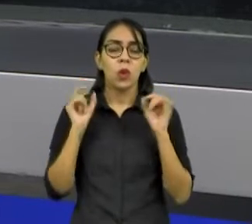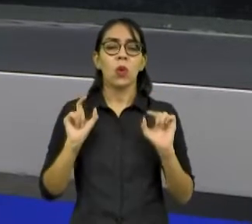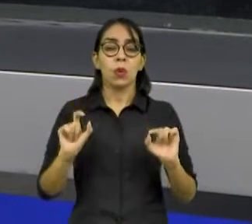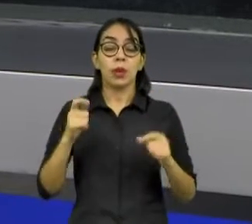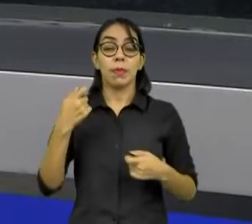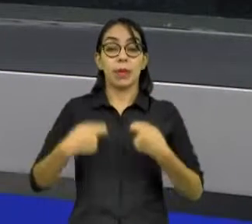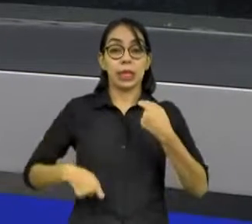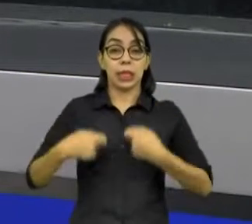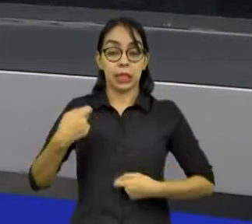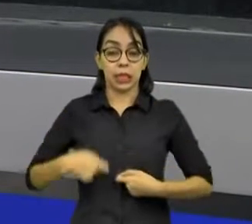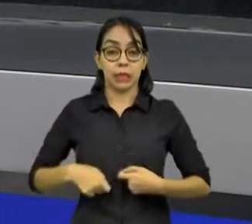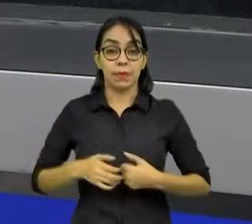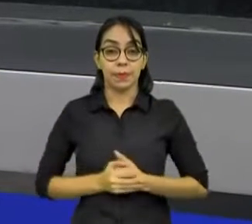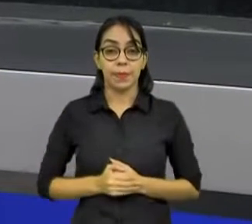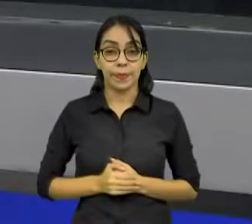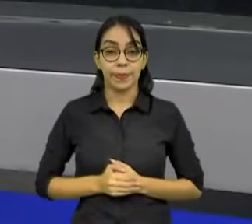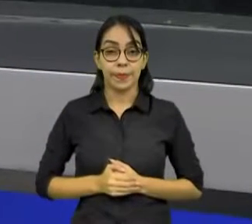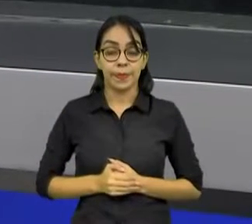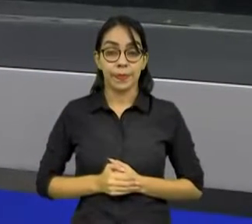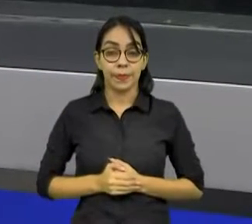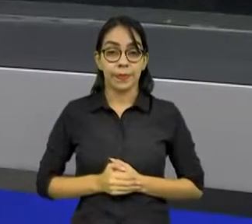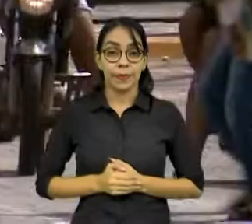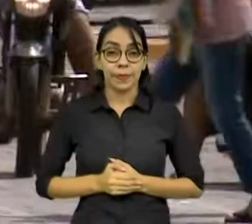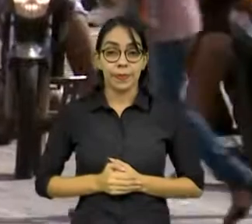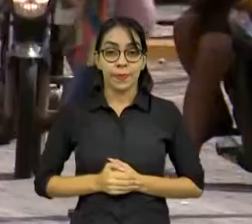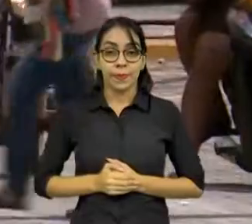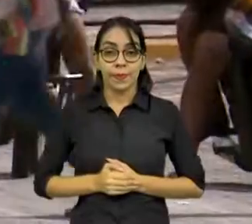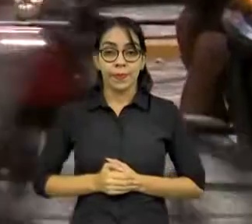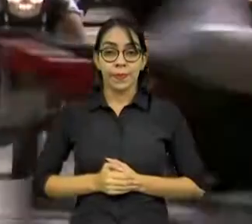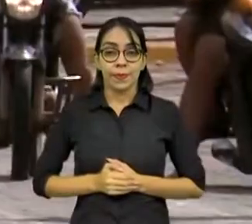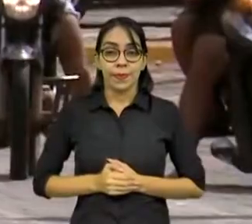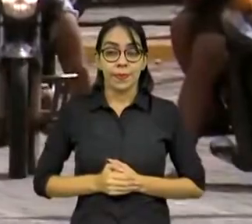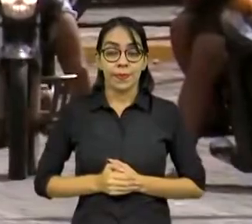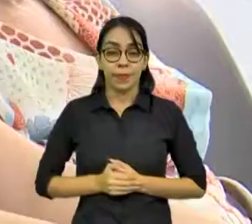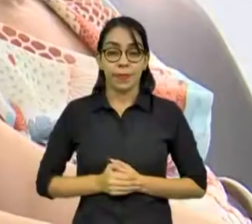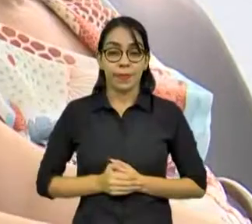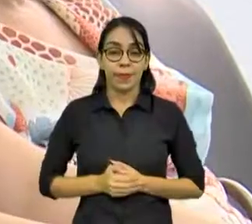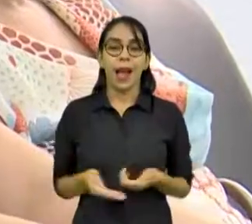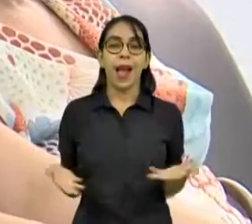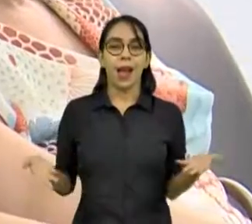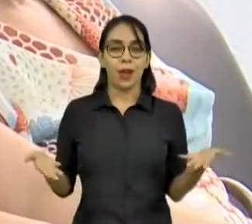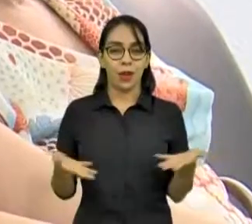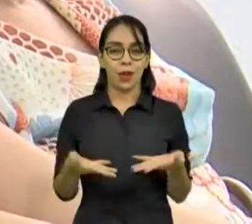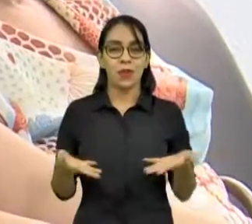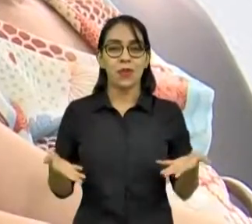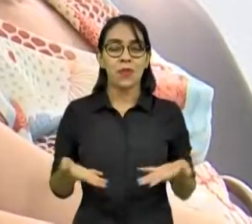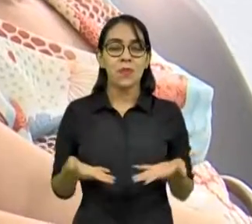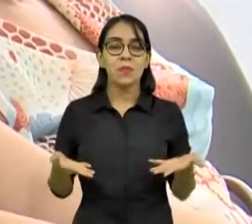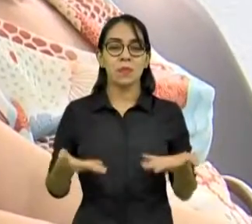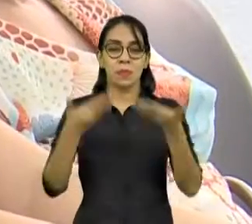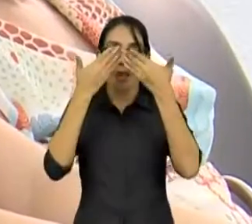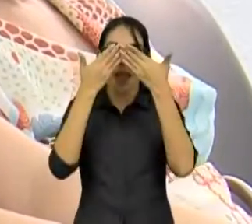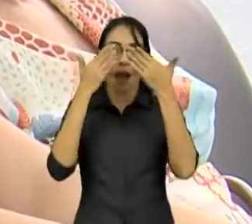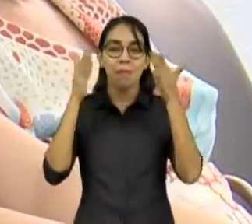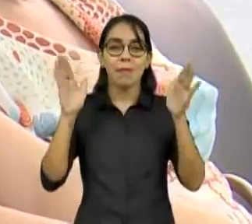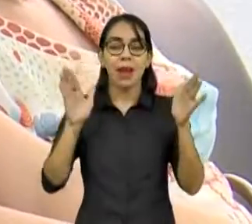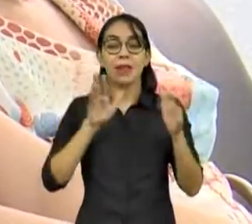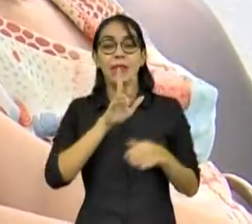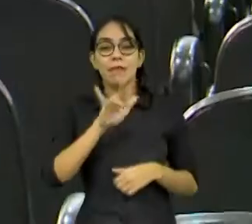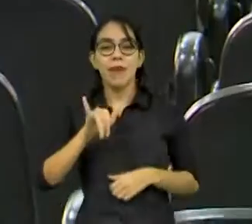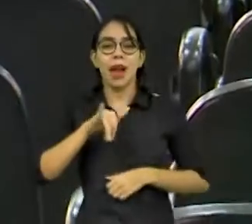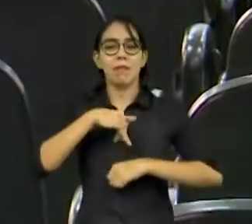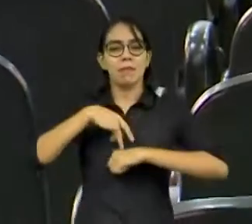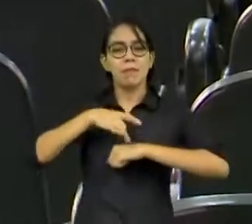agricultura familiar, comércio e saúde. De braços abertos e com muitas sugestões para alavancar a